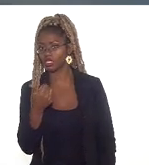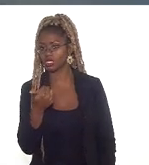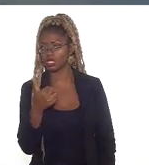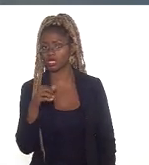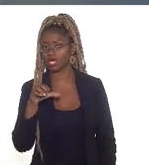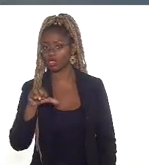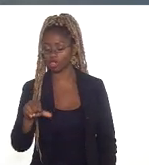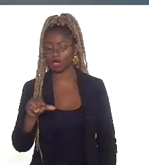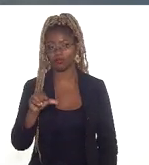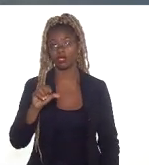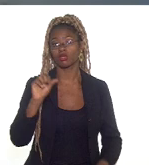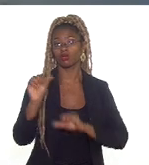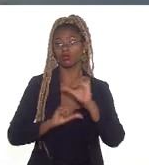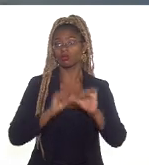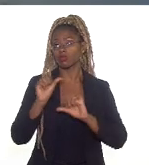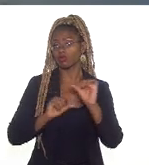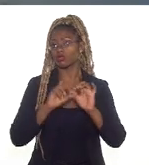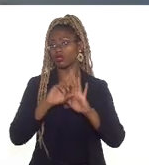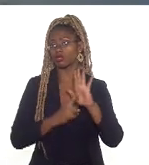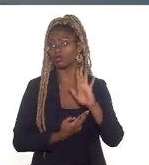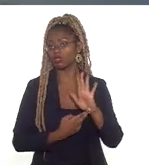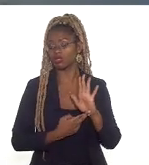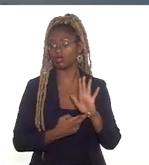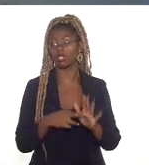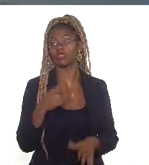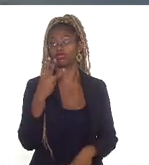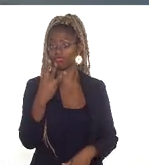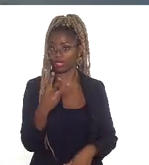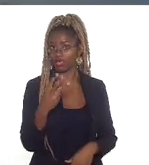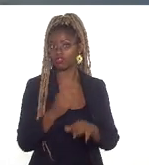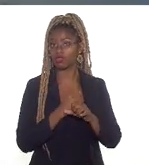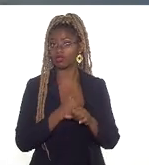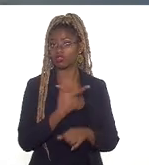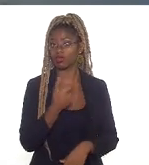que altera o regulamento 3 de 2015.